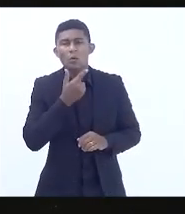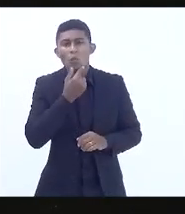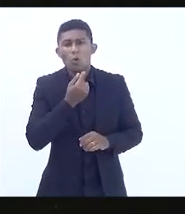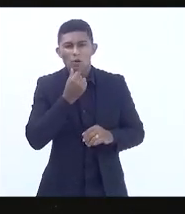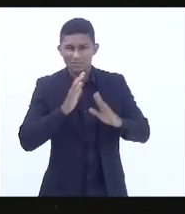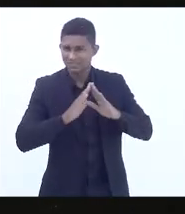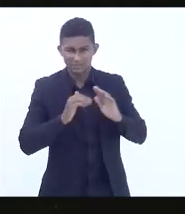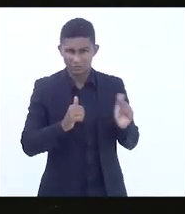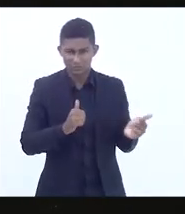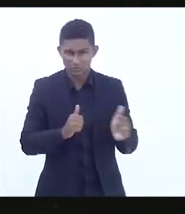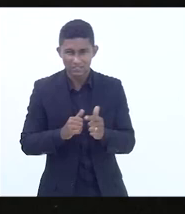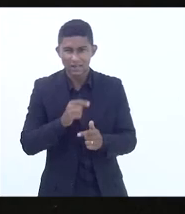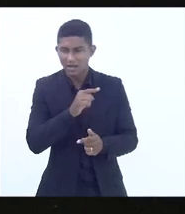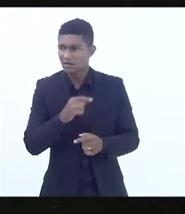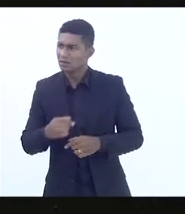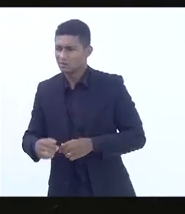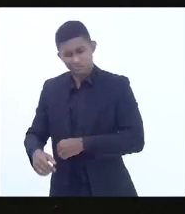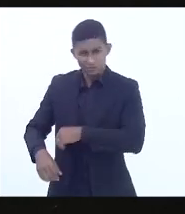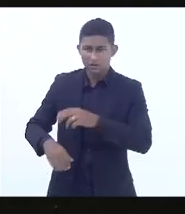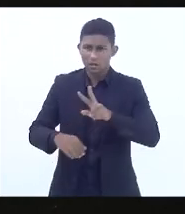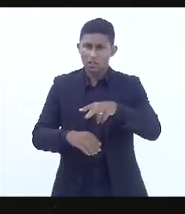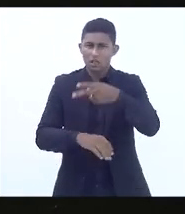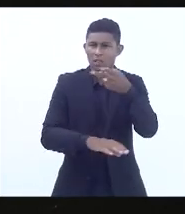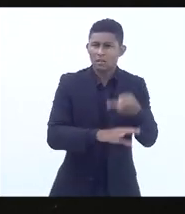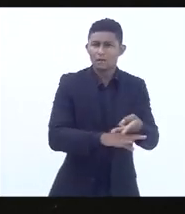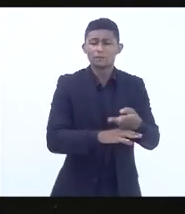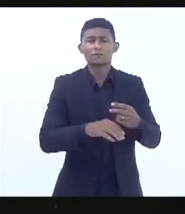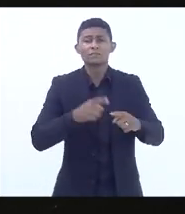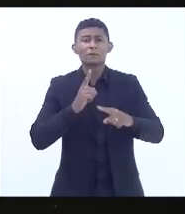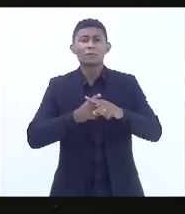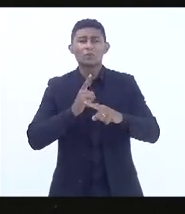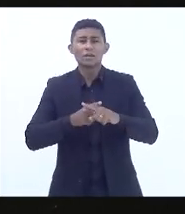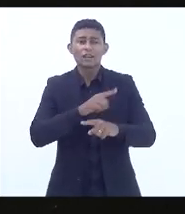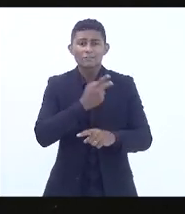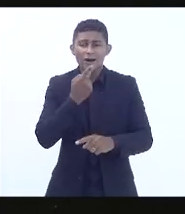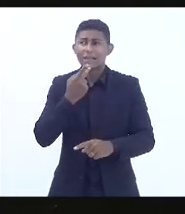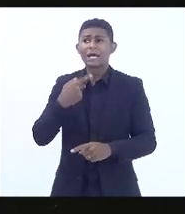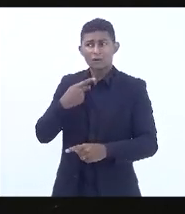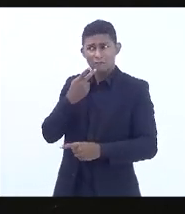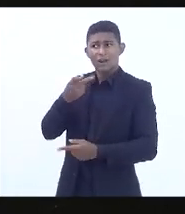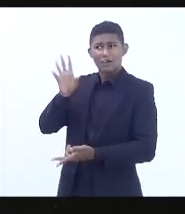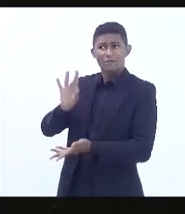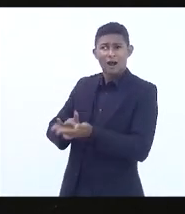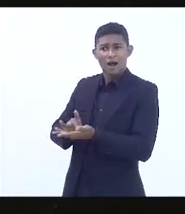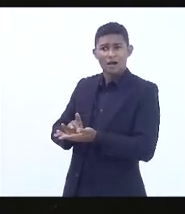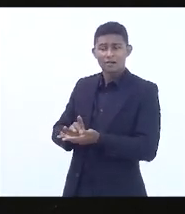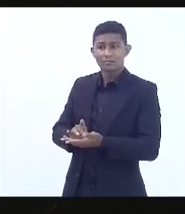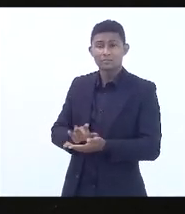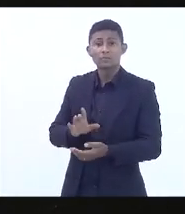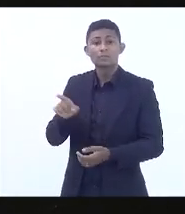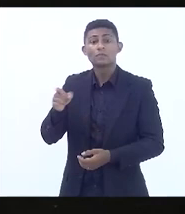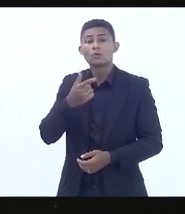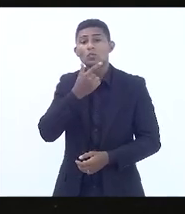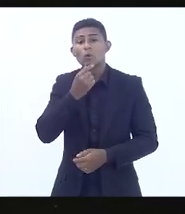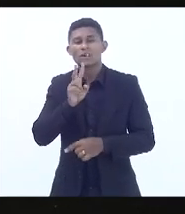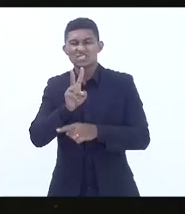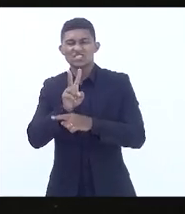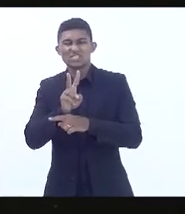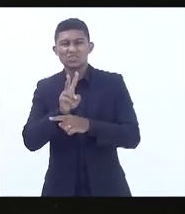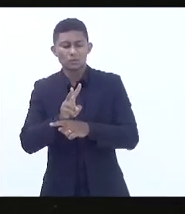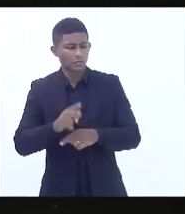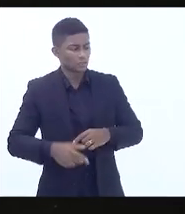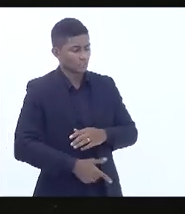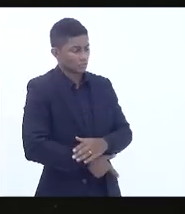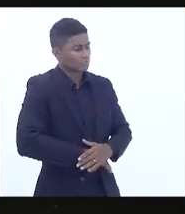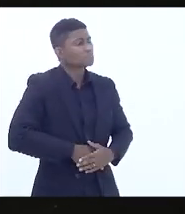coitado. Porque o morador de rua ameaça falar a verdade e mete a mão, ameaça meter a mão em arma de